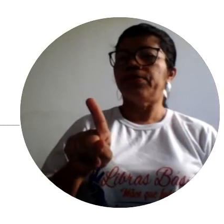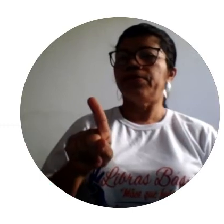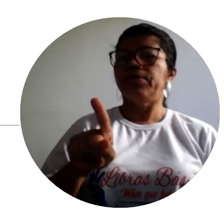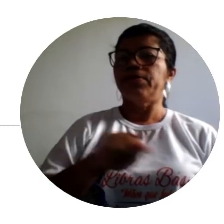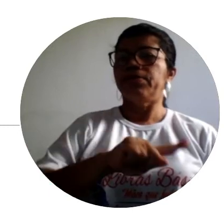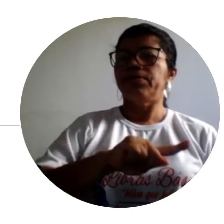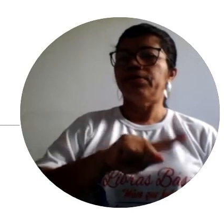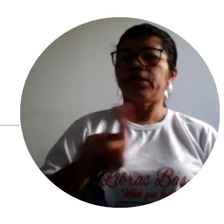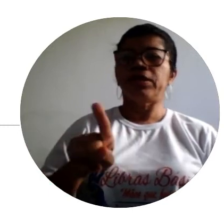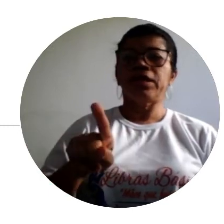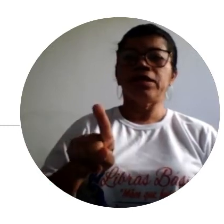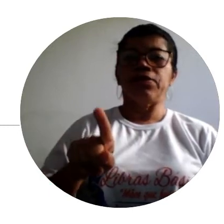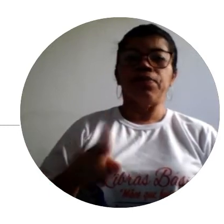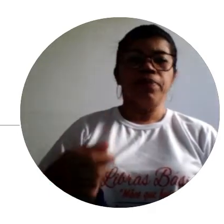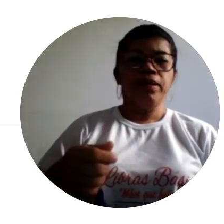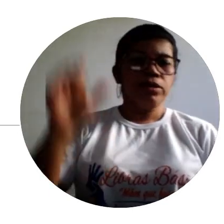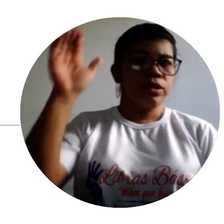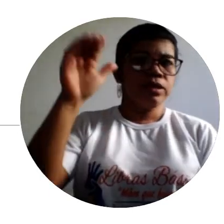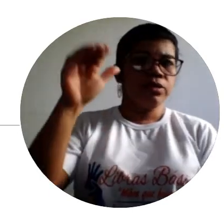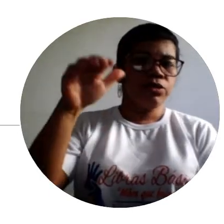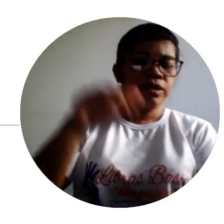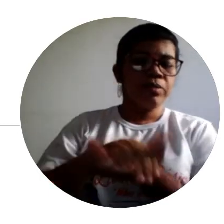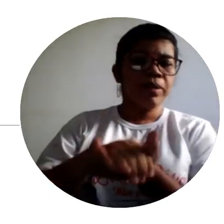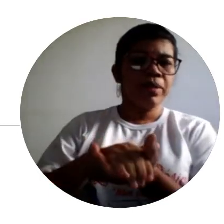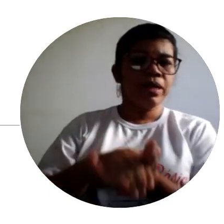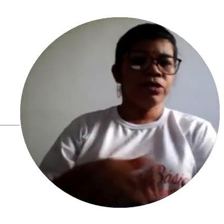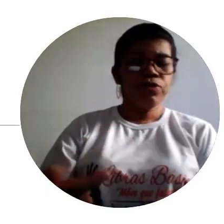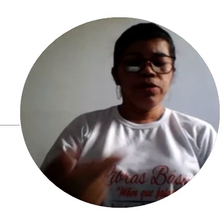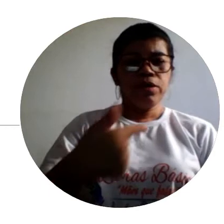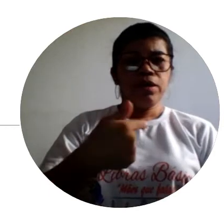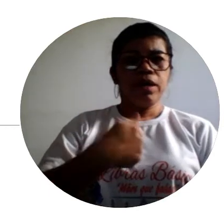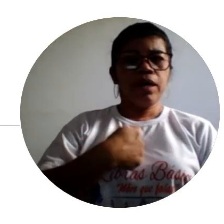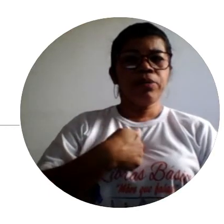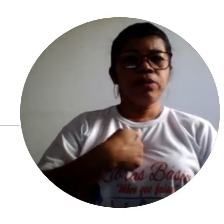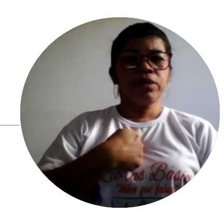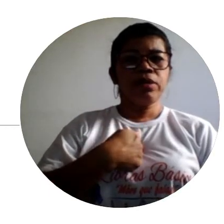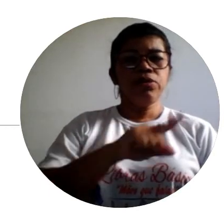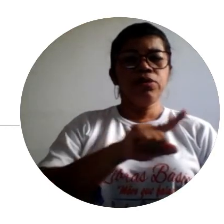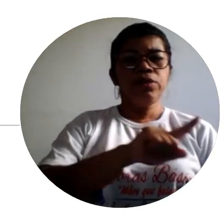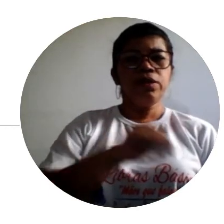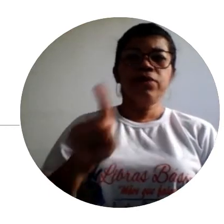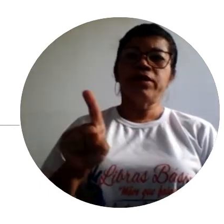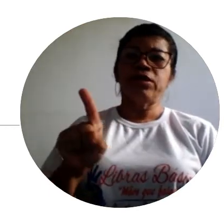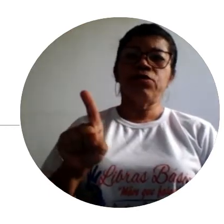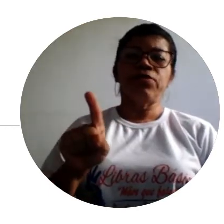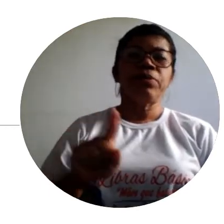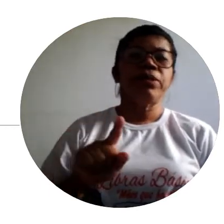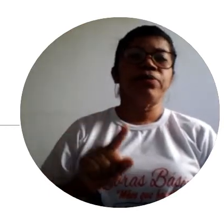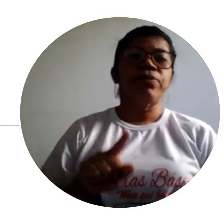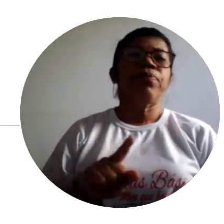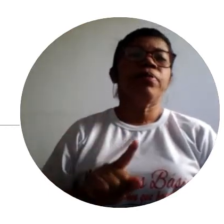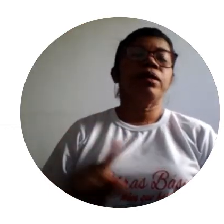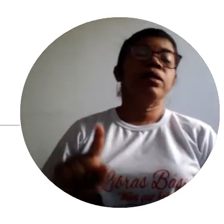não, não, a direção, direção de cima para baixo, apontando e fazendo o